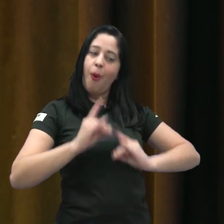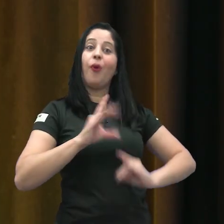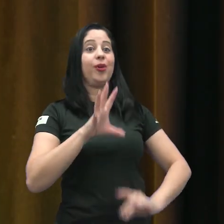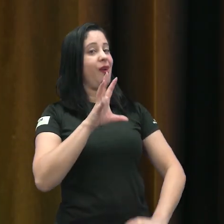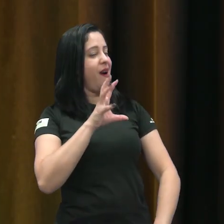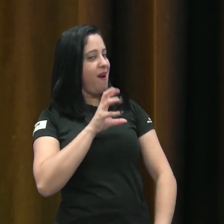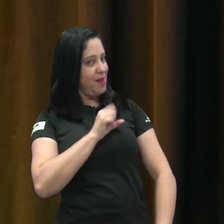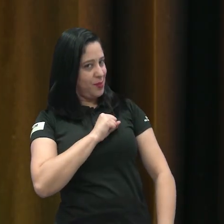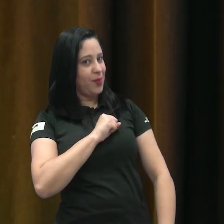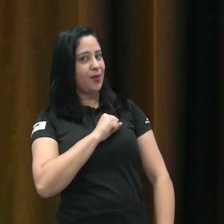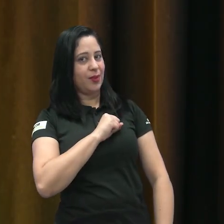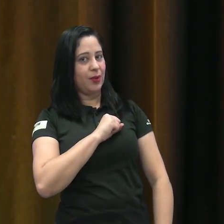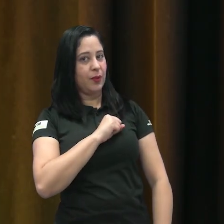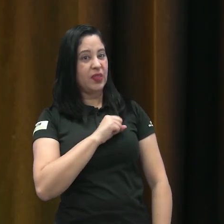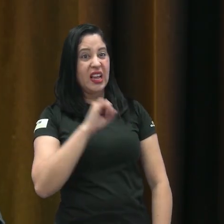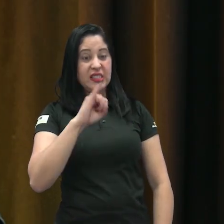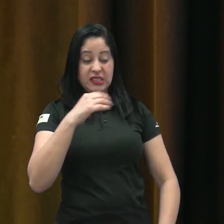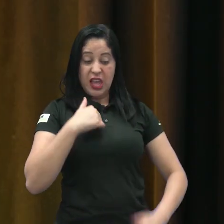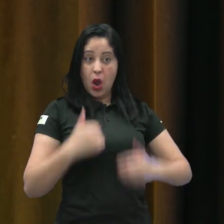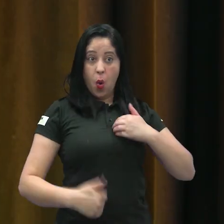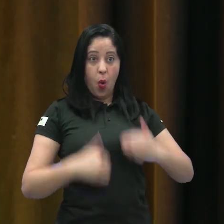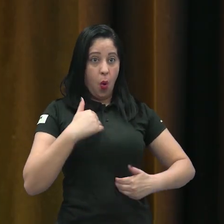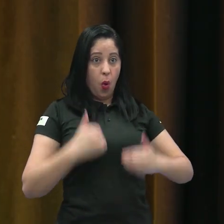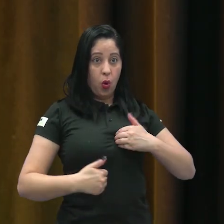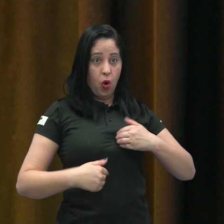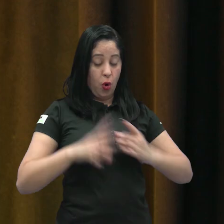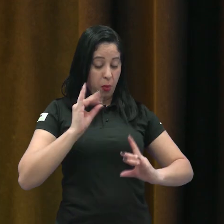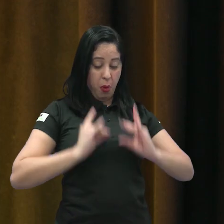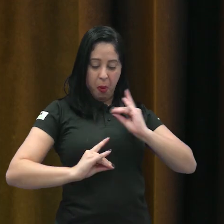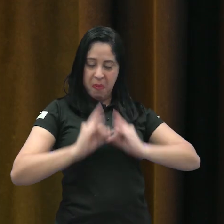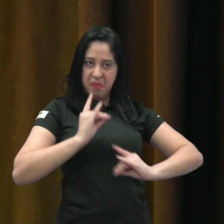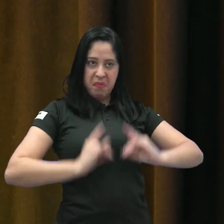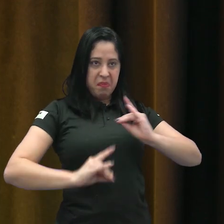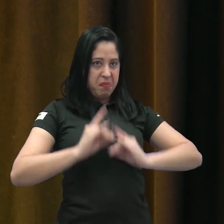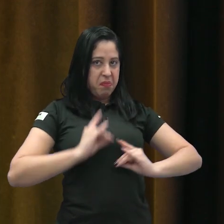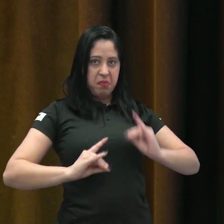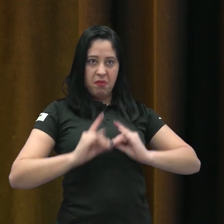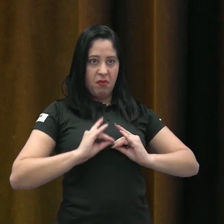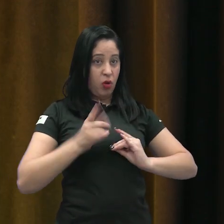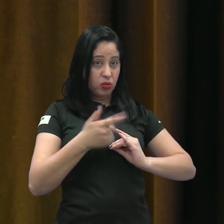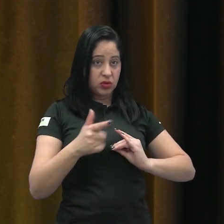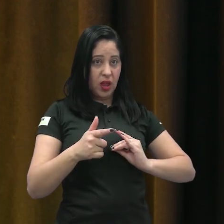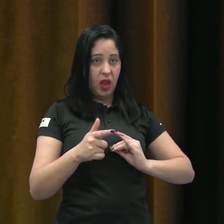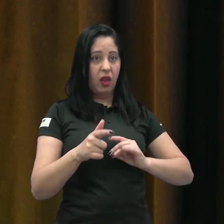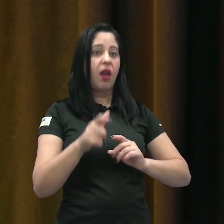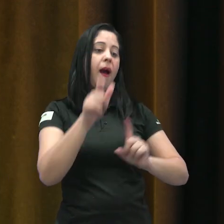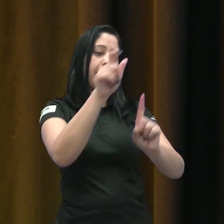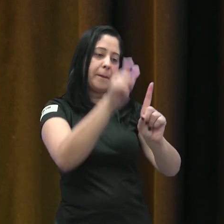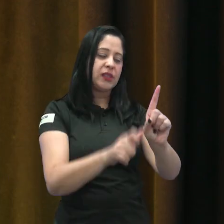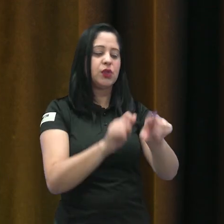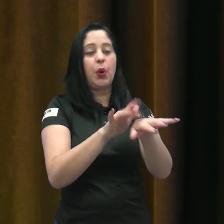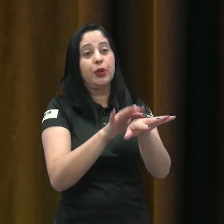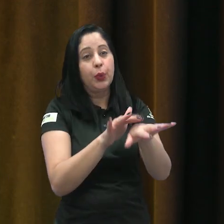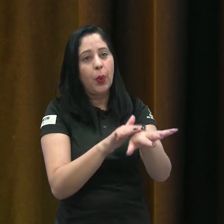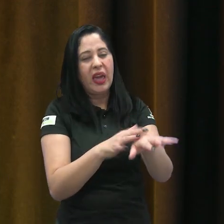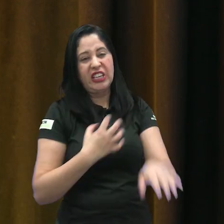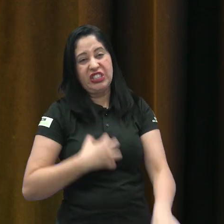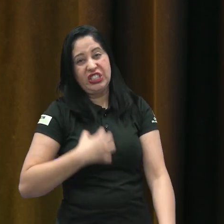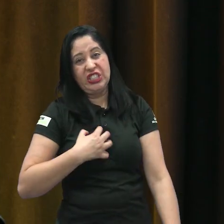amor. Porque quando o corpo não está produzindo ocitocina, a pessoa ela fica doente, ela fica com